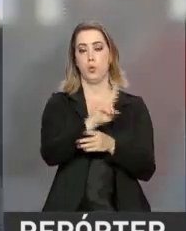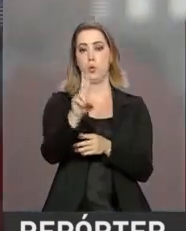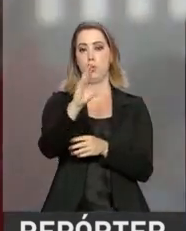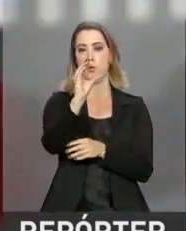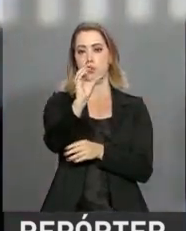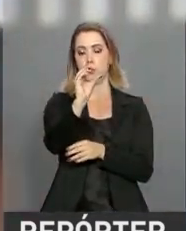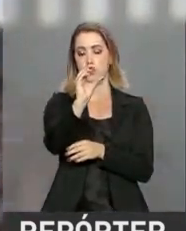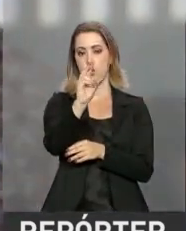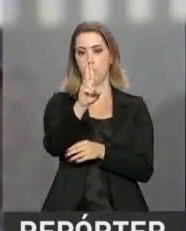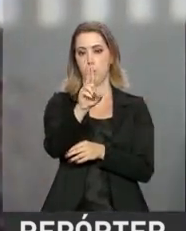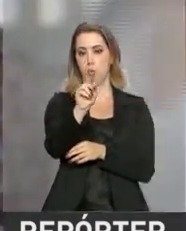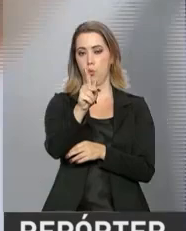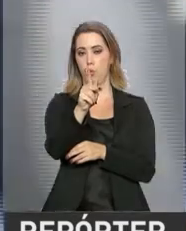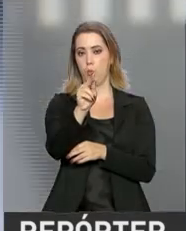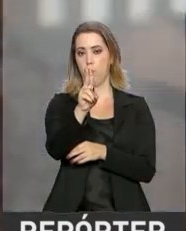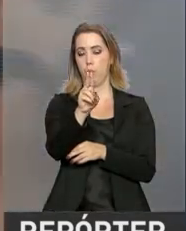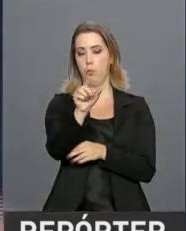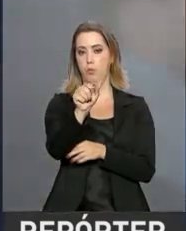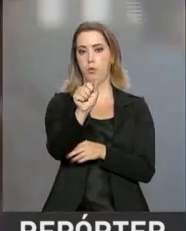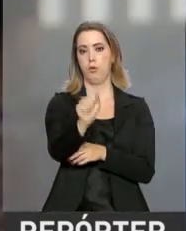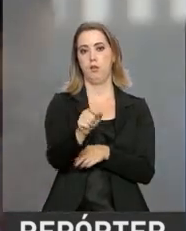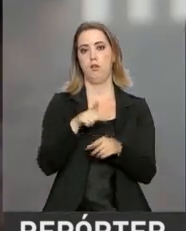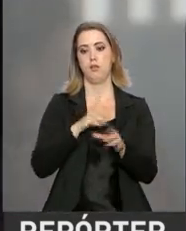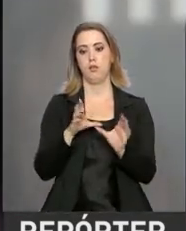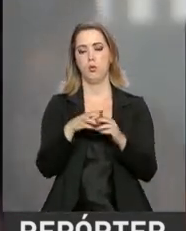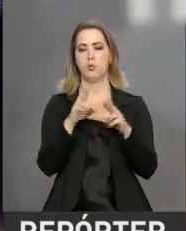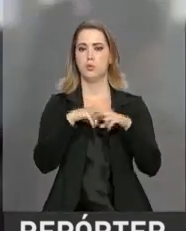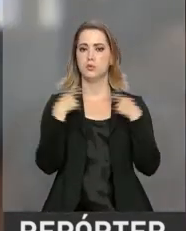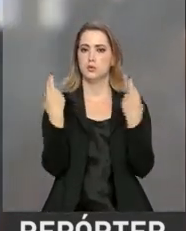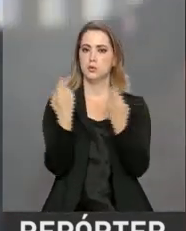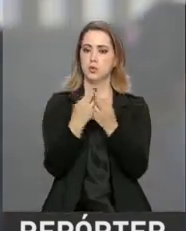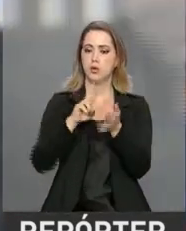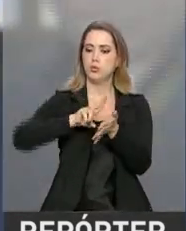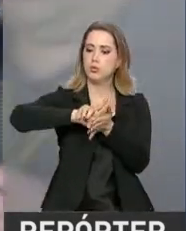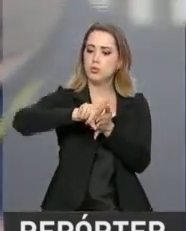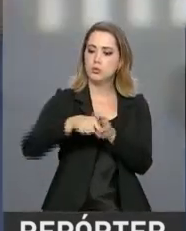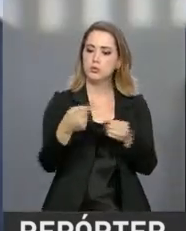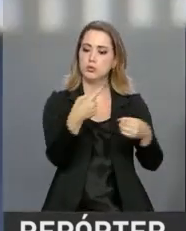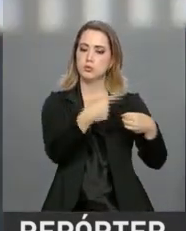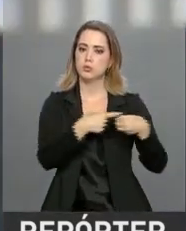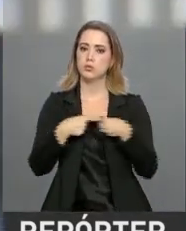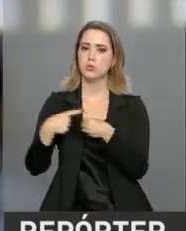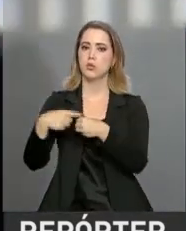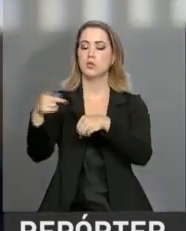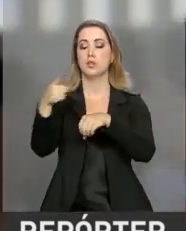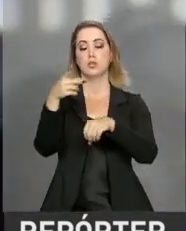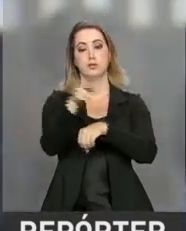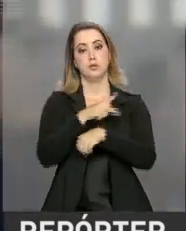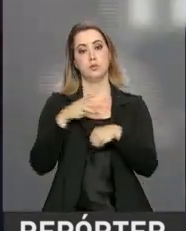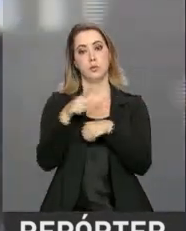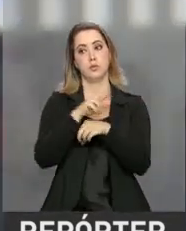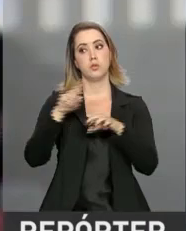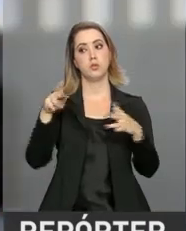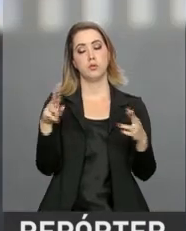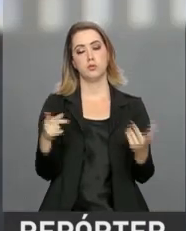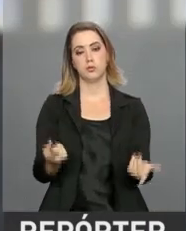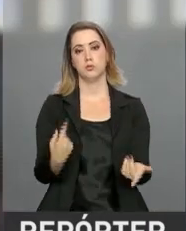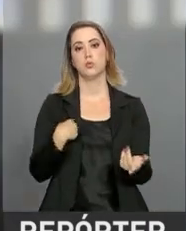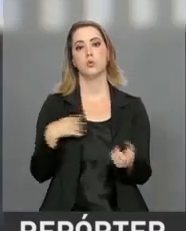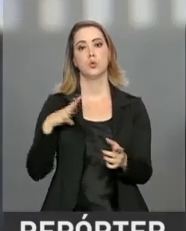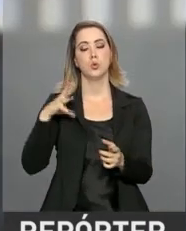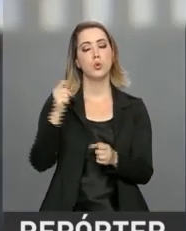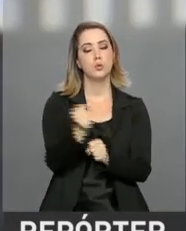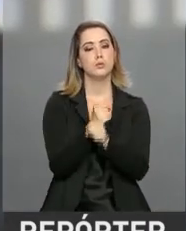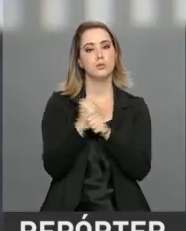em Ekaterimburgo, na Rússia. Depois vieram Brasília, Sânia, na China, Nova Delhi, na Índia, Durban, na África do Sul,